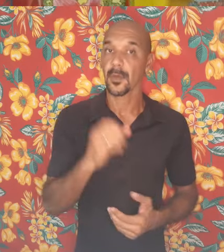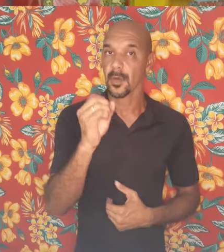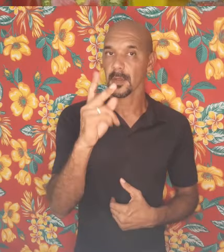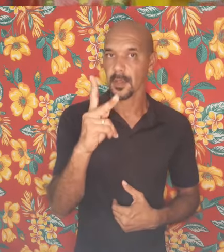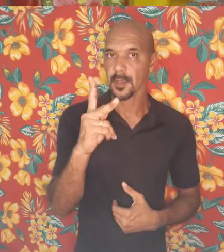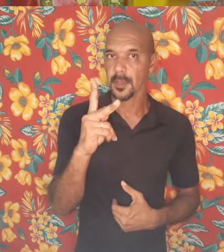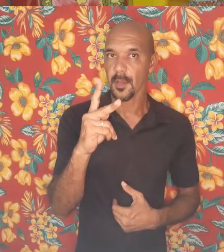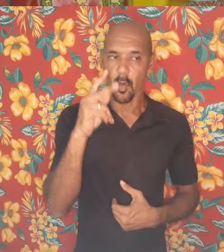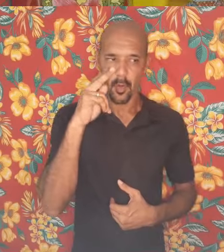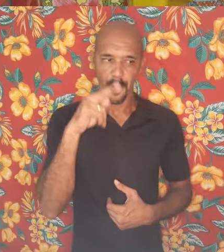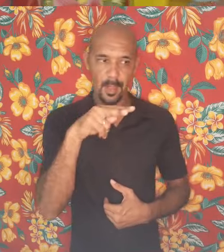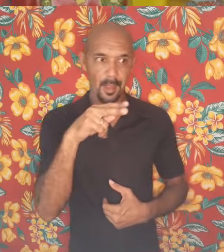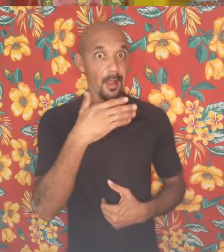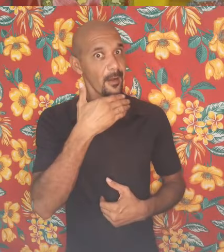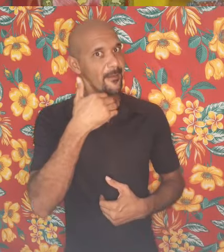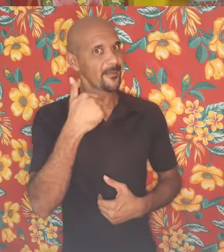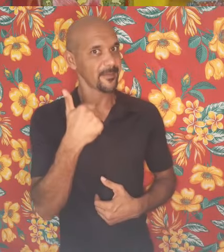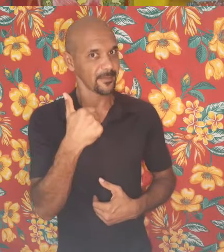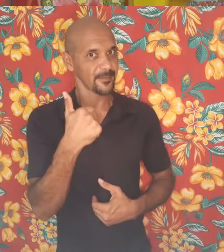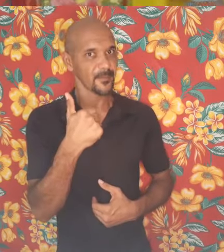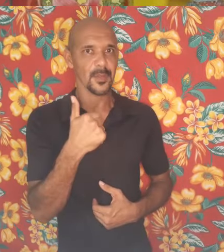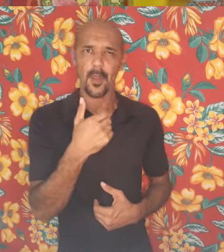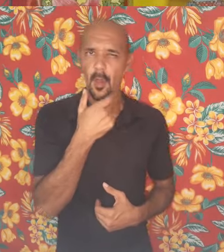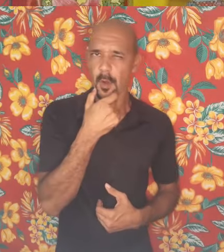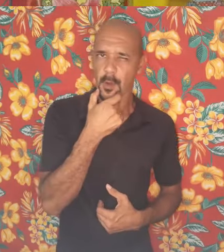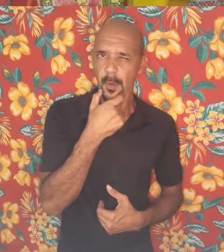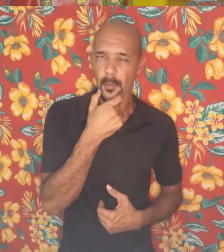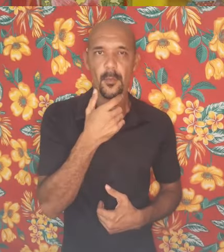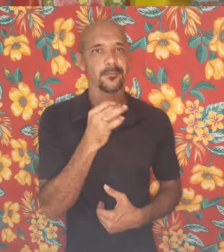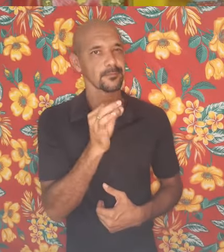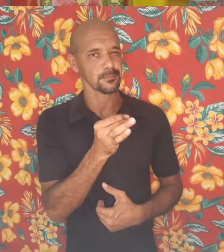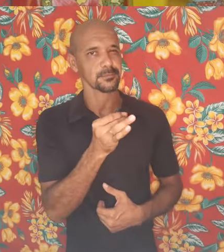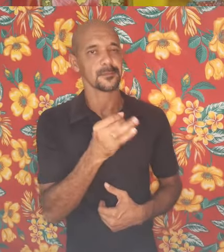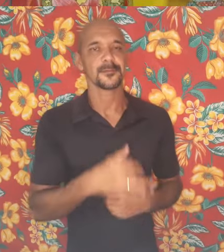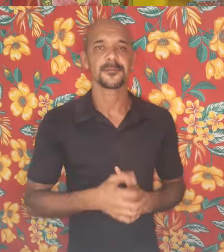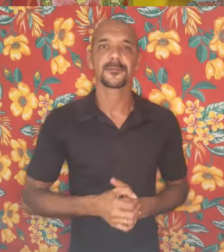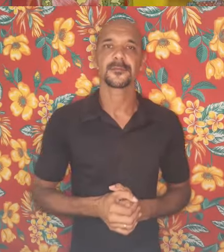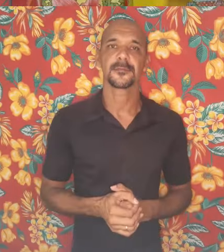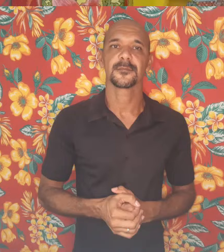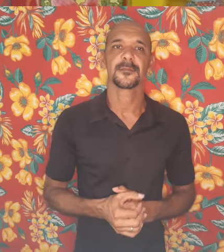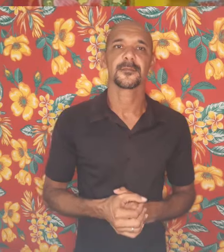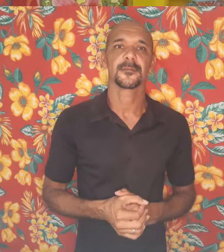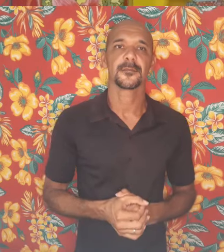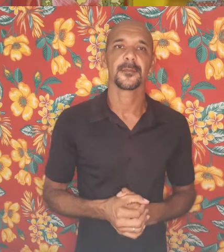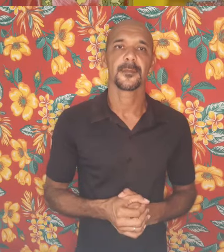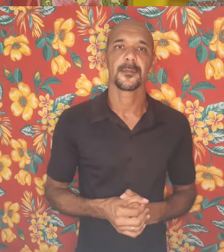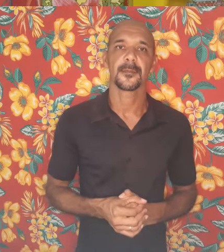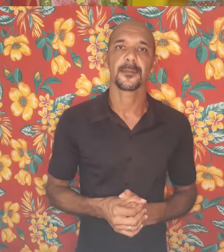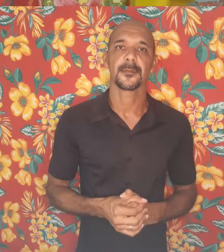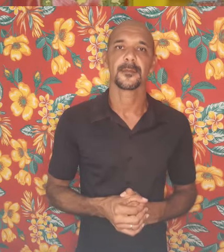Ok? Olha como ficou aqui, ó, esse desenhozinho do maxilar do boneco, tá? Ó.